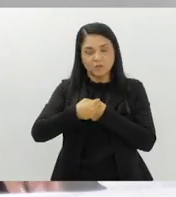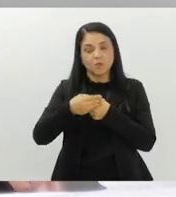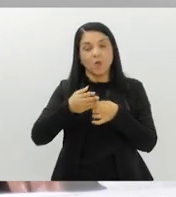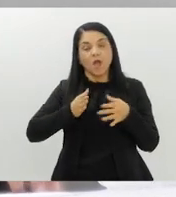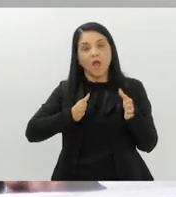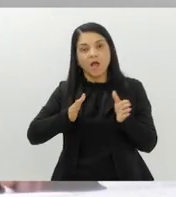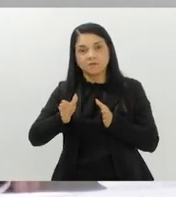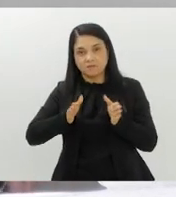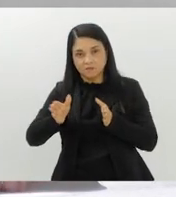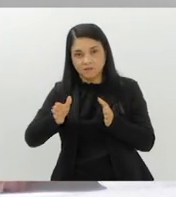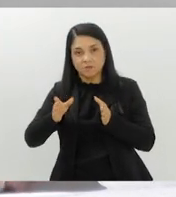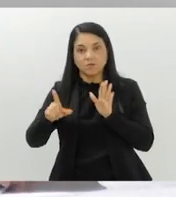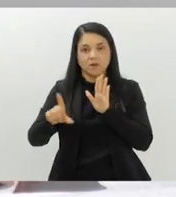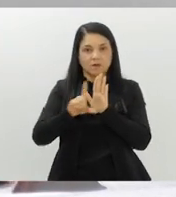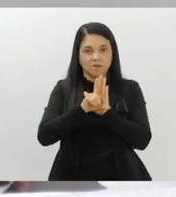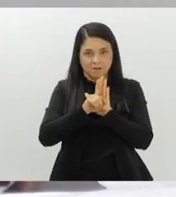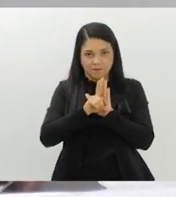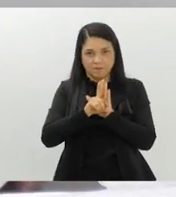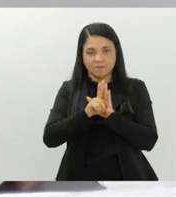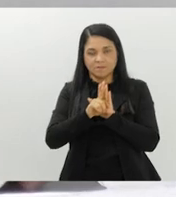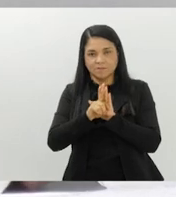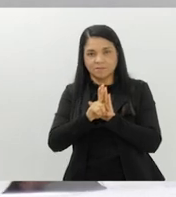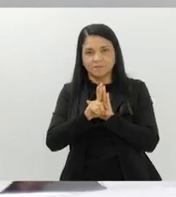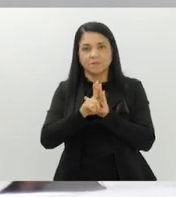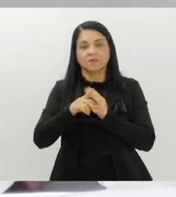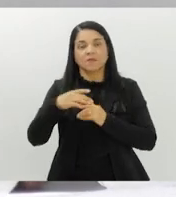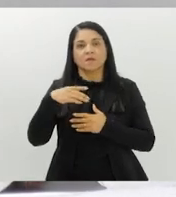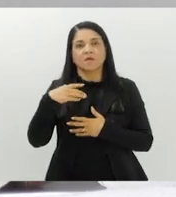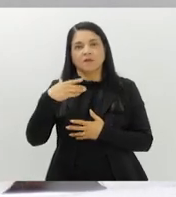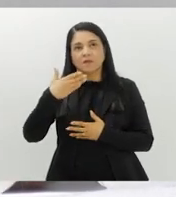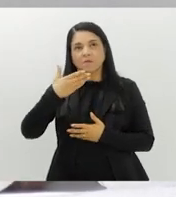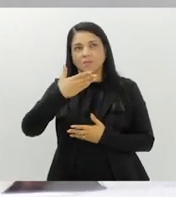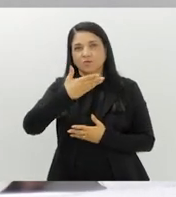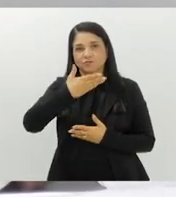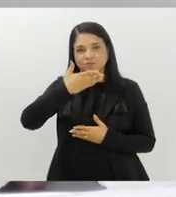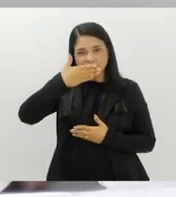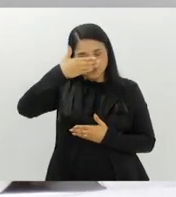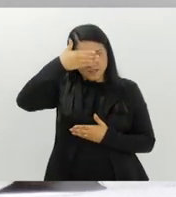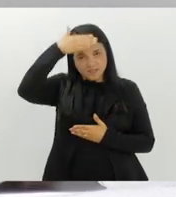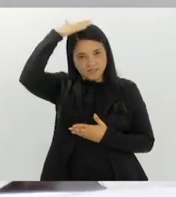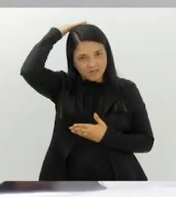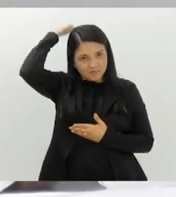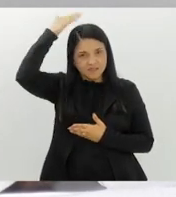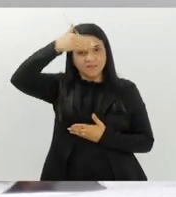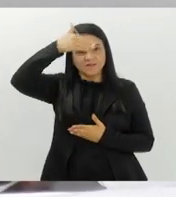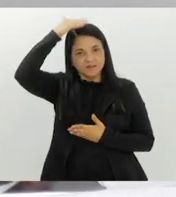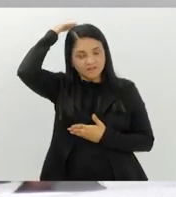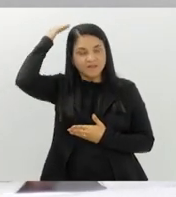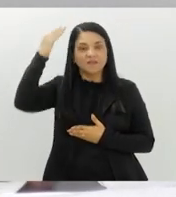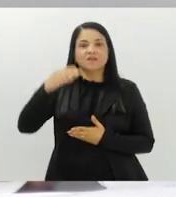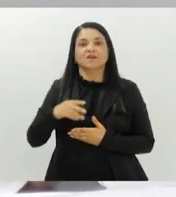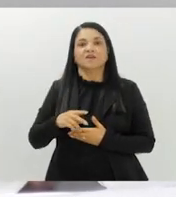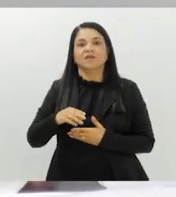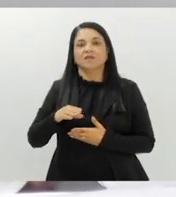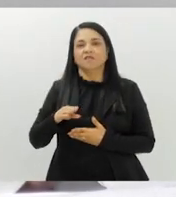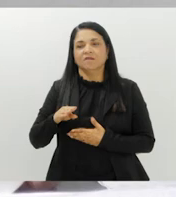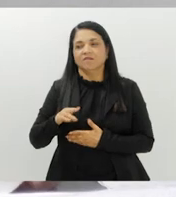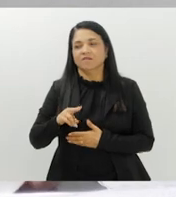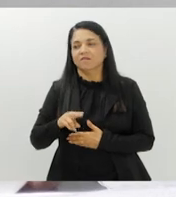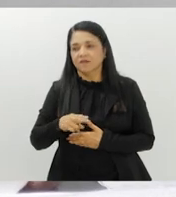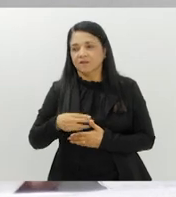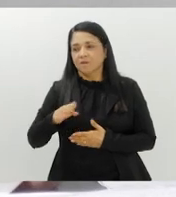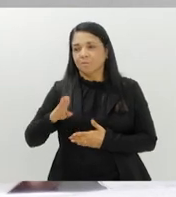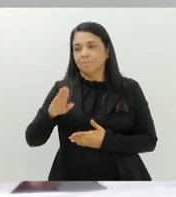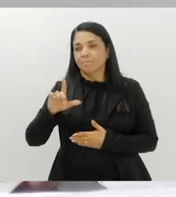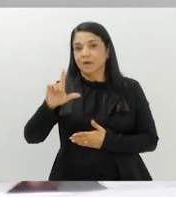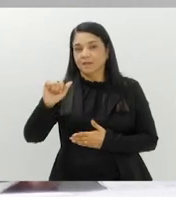acesso às leis Paulo Gustavo e Aldir Blanc, que a gente conseguiu. Lembra que essas duas leis